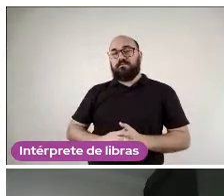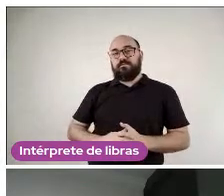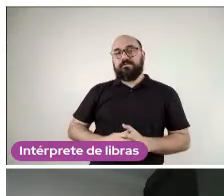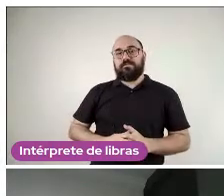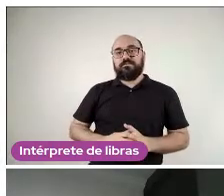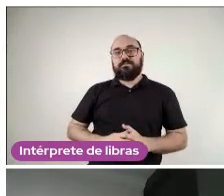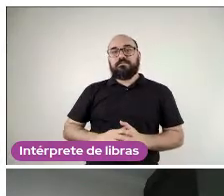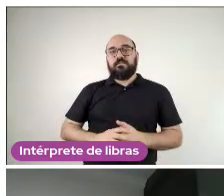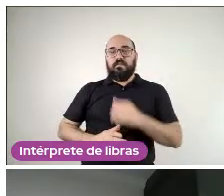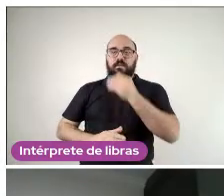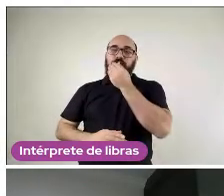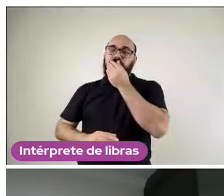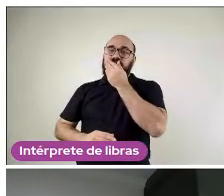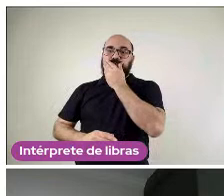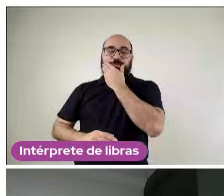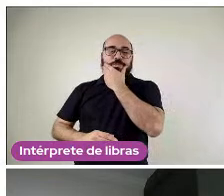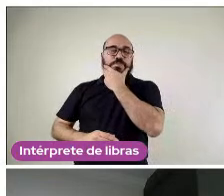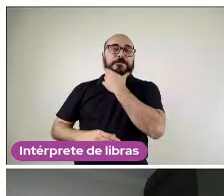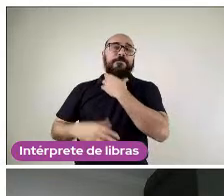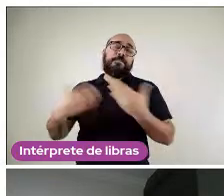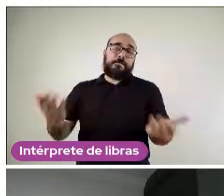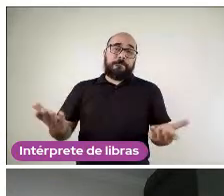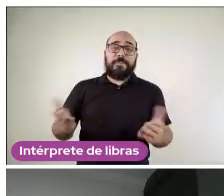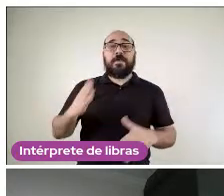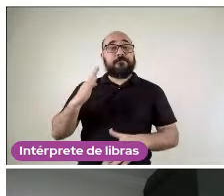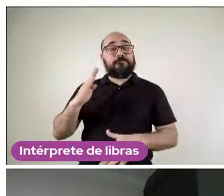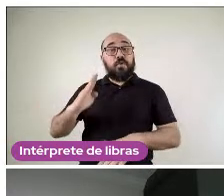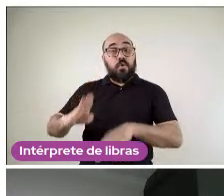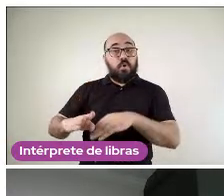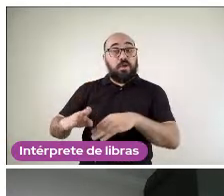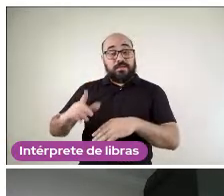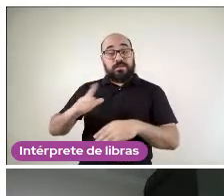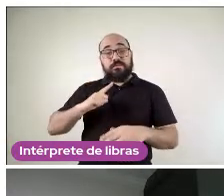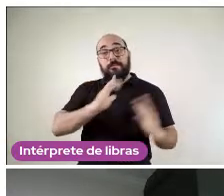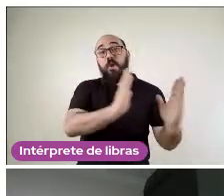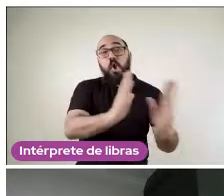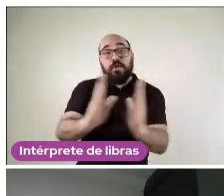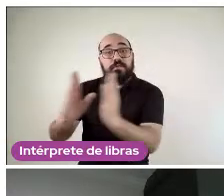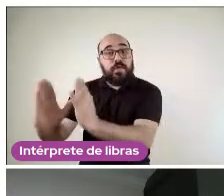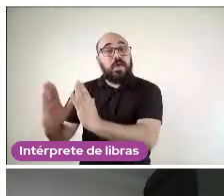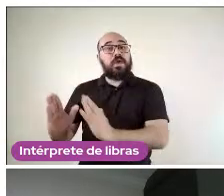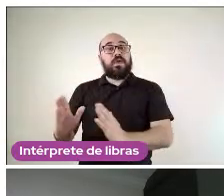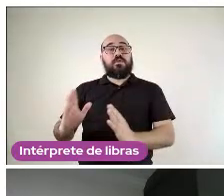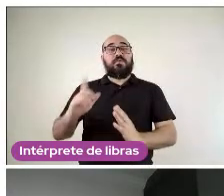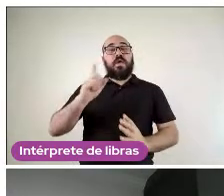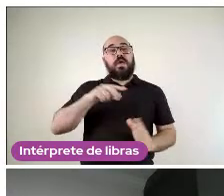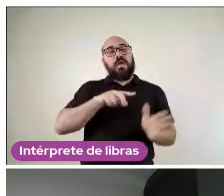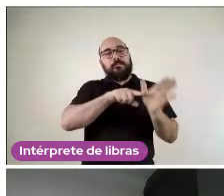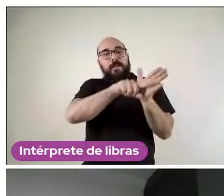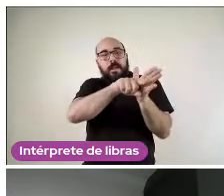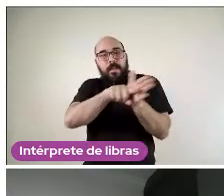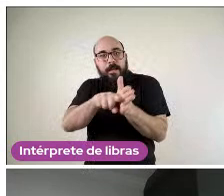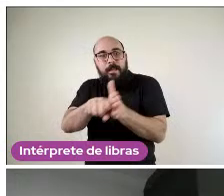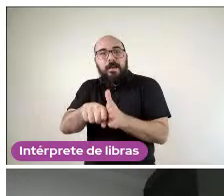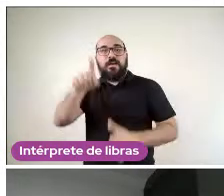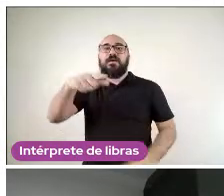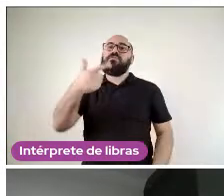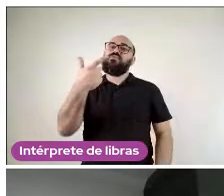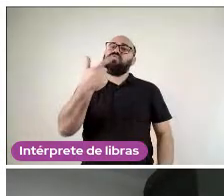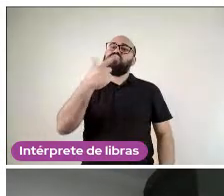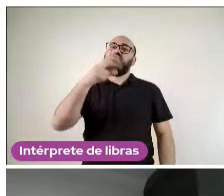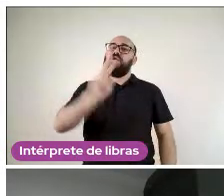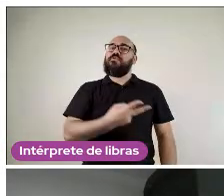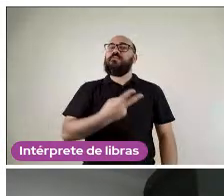E todo esse processo foi um processo de consulta muito rico, que resultou em mais de 2.500